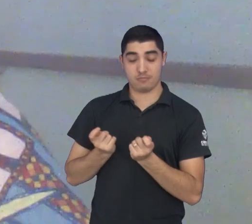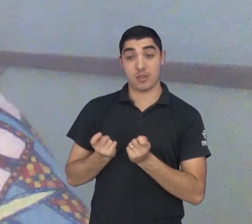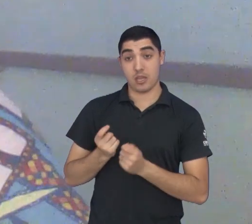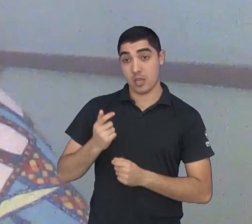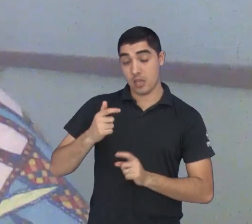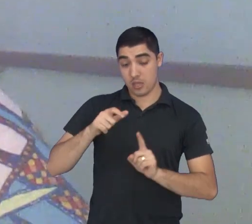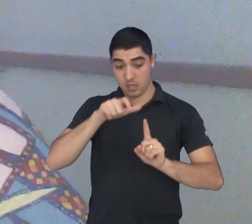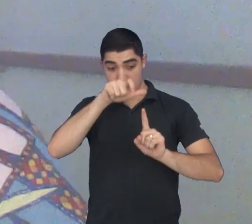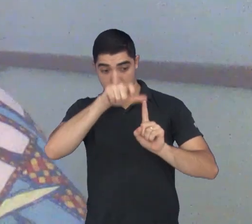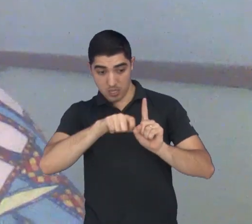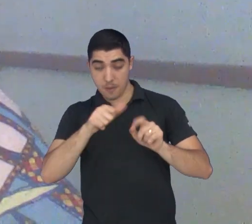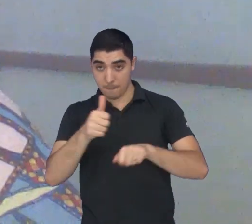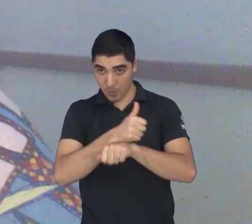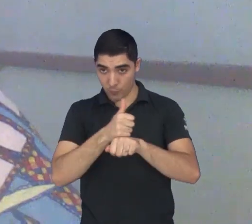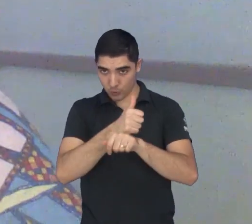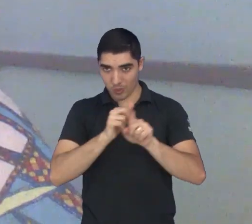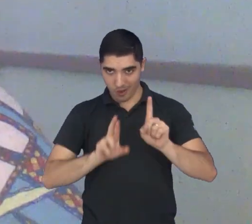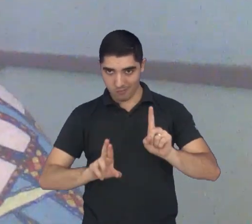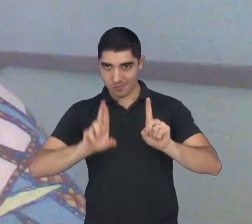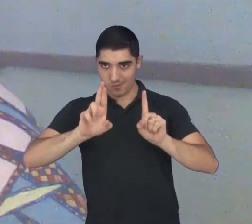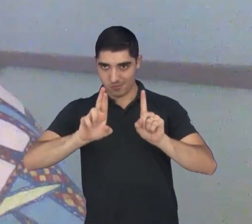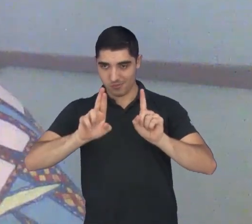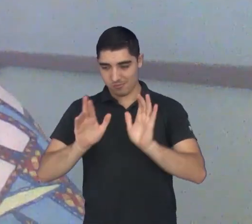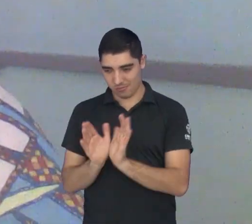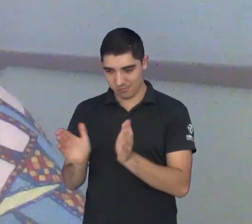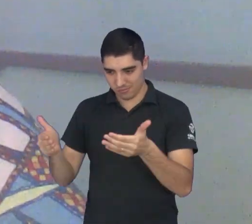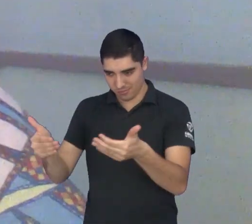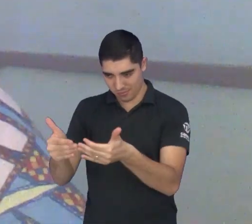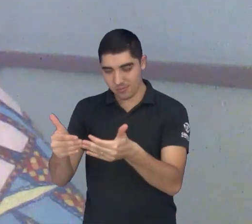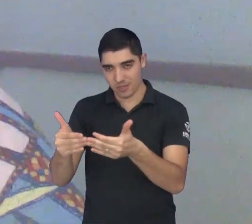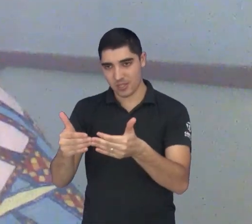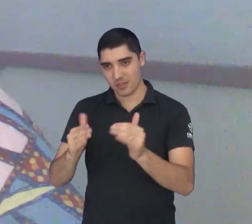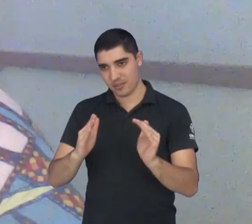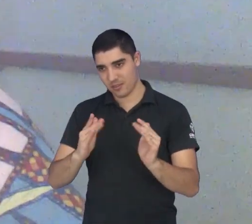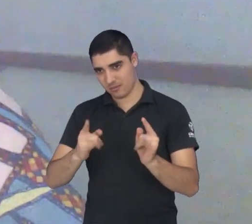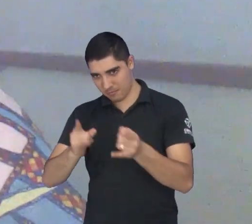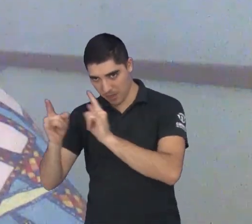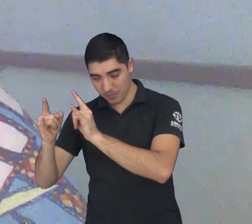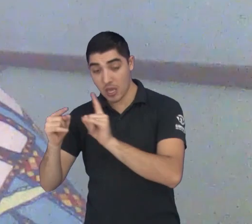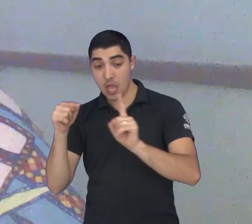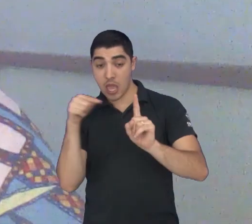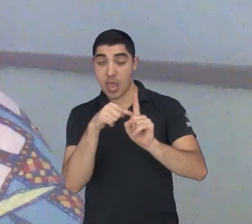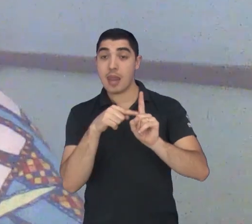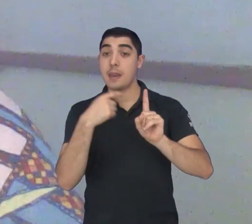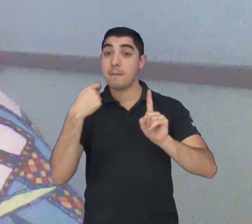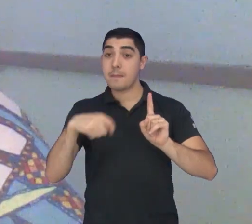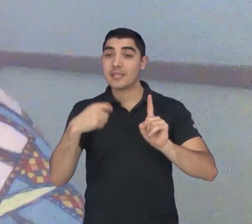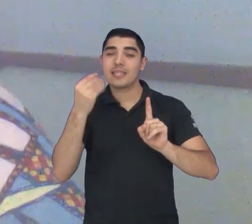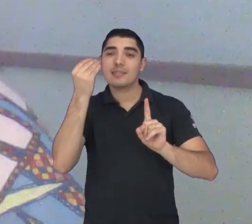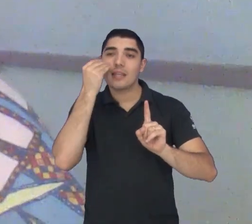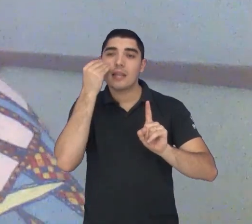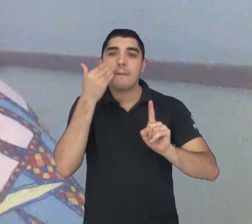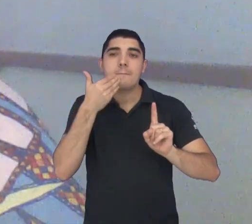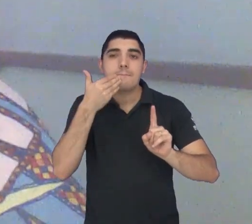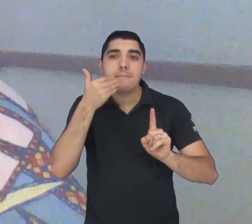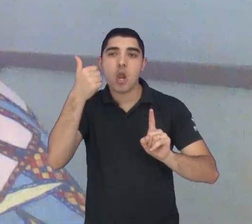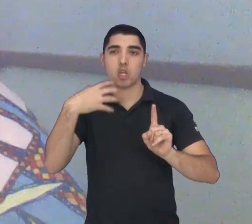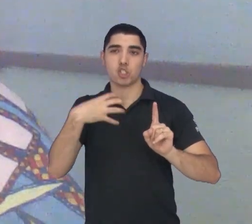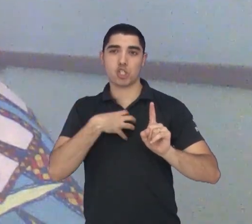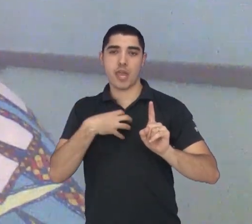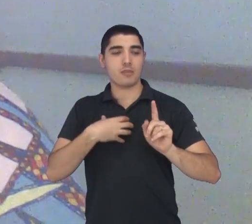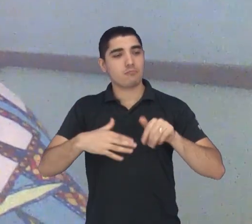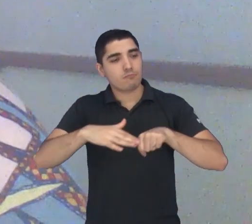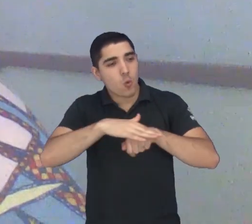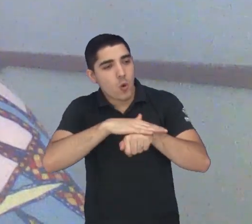precisa ser o ponto neutro para conduzir da melhor forma os seus condôminos. Muito